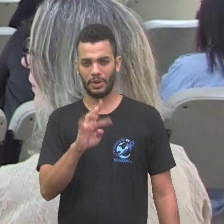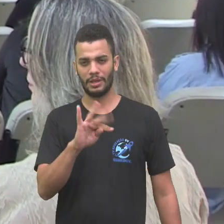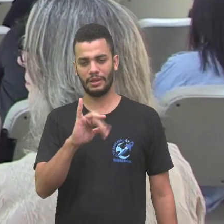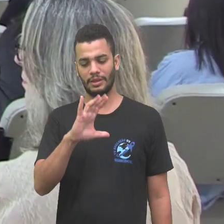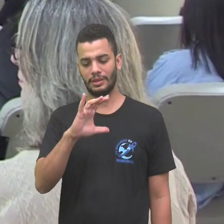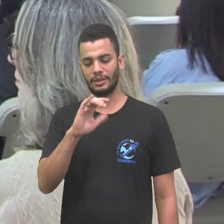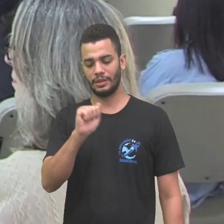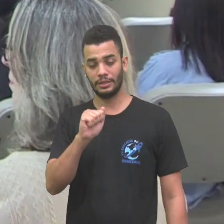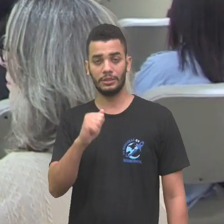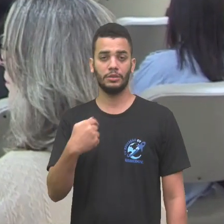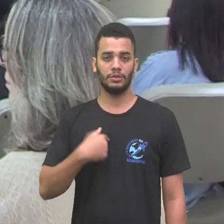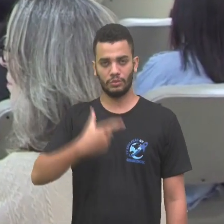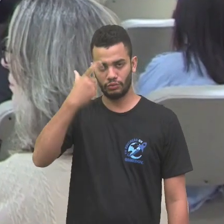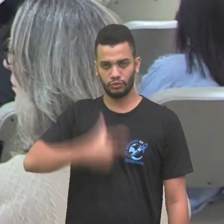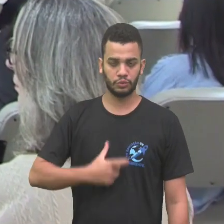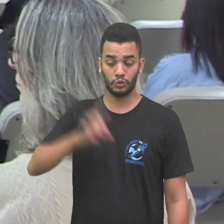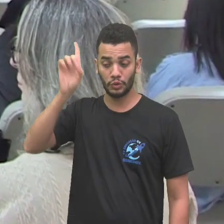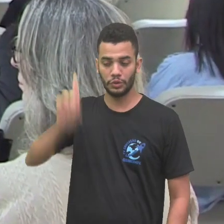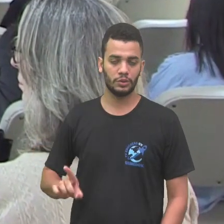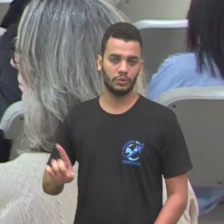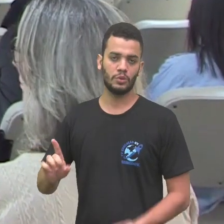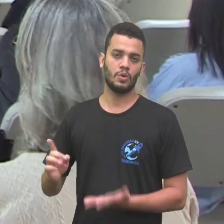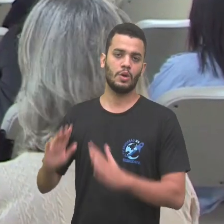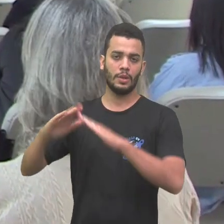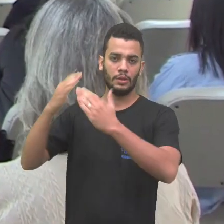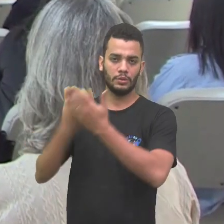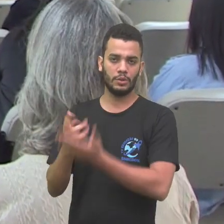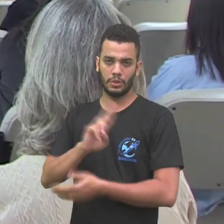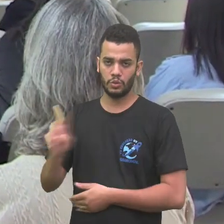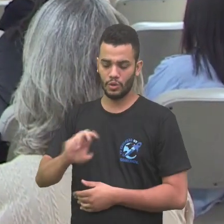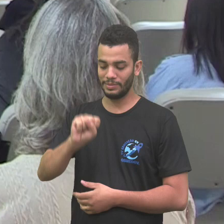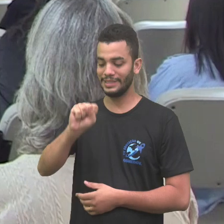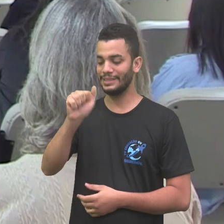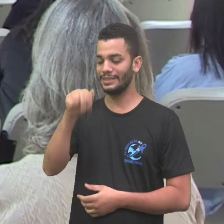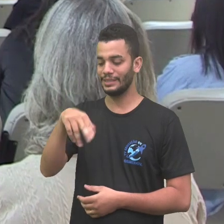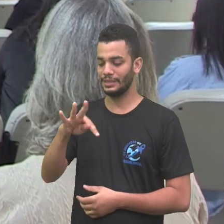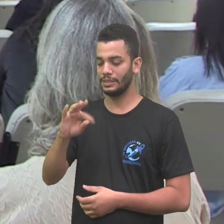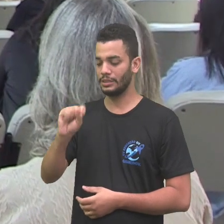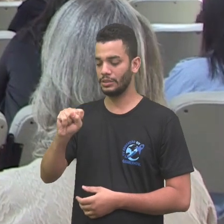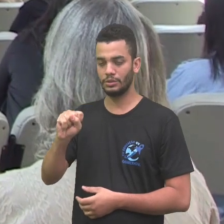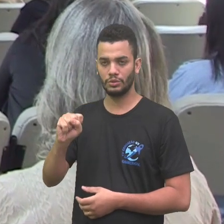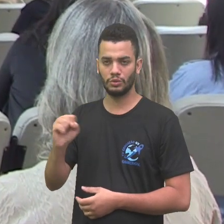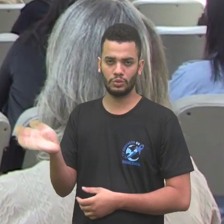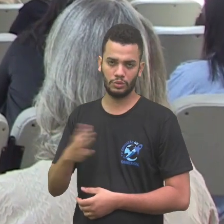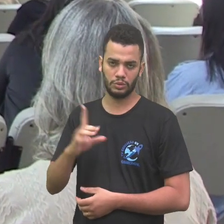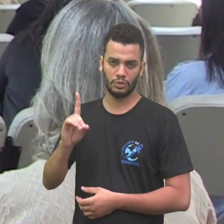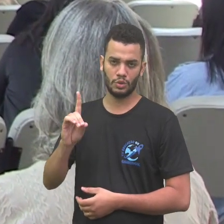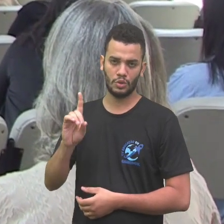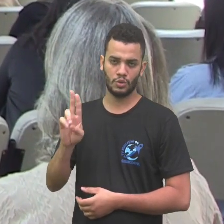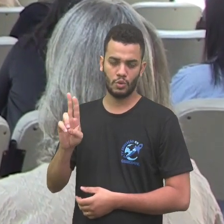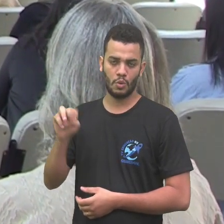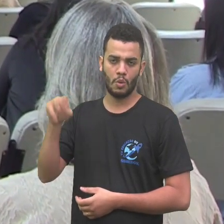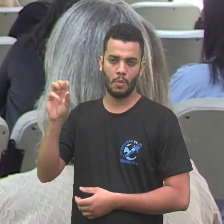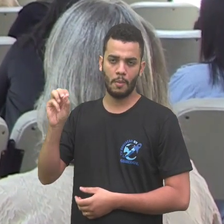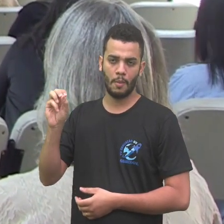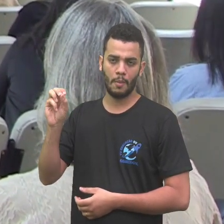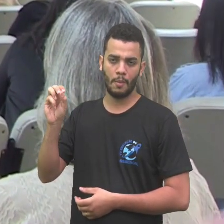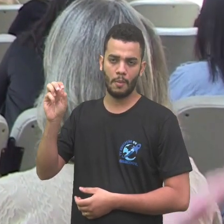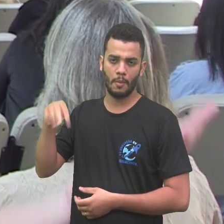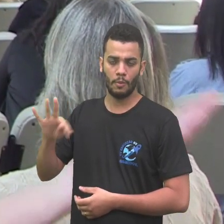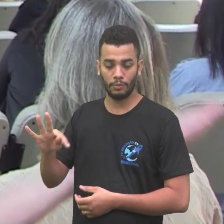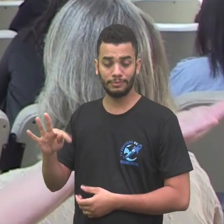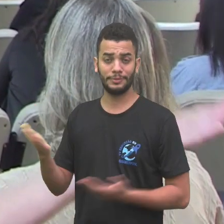Municipal Santos Dumont e estou muito feliz de estar aqui acompanhando esse momento tão importante que